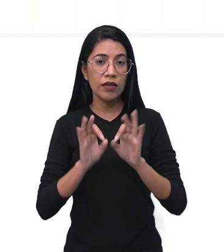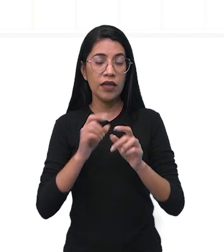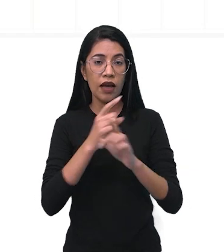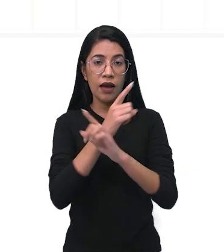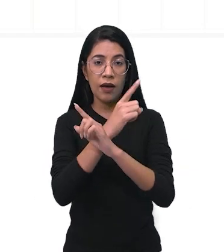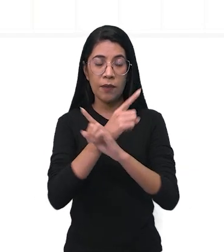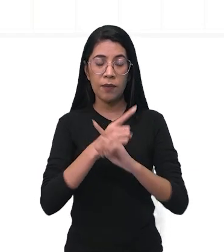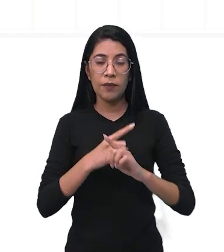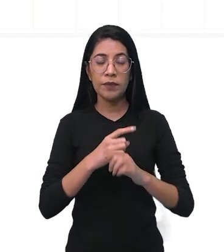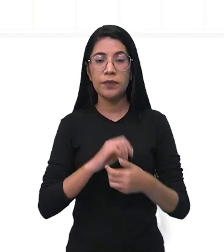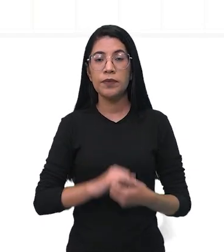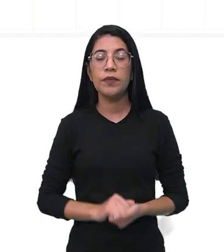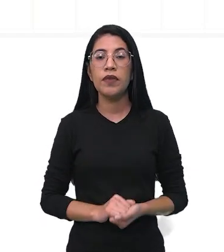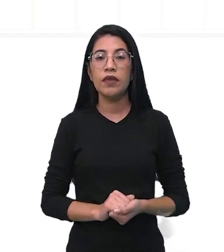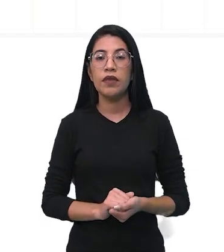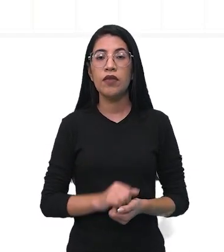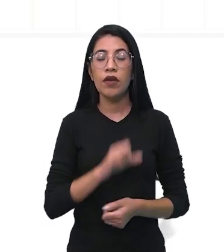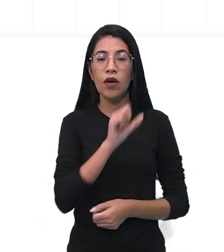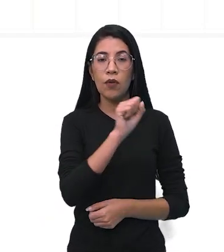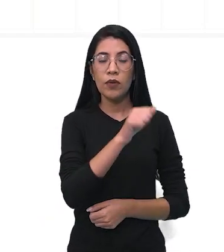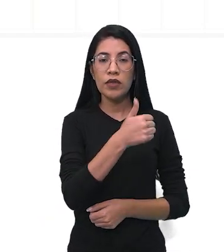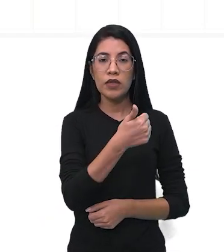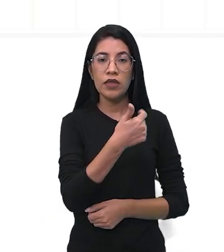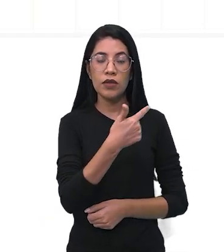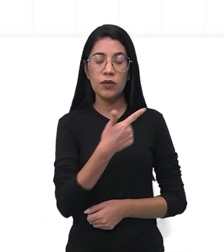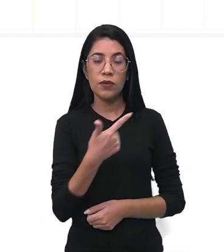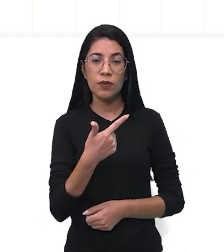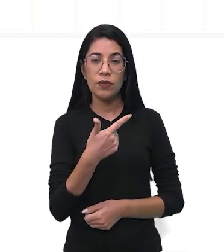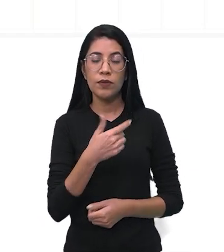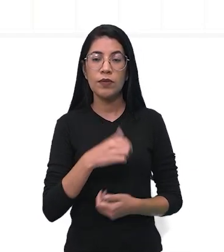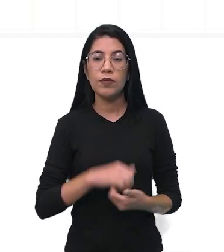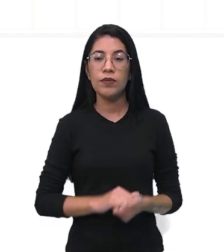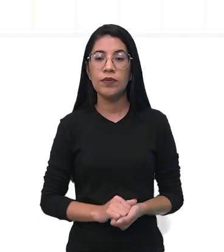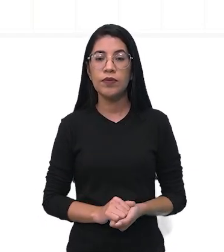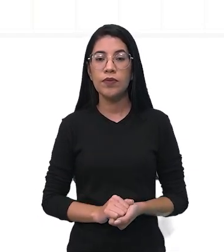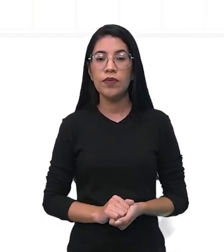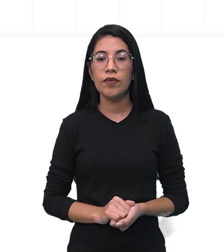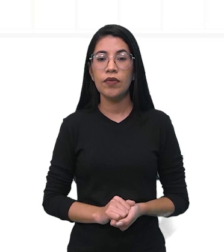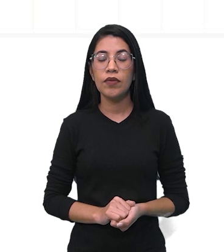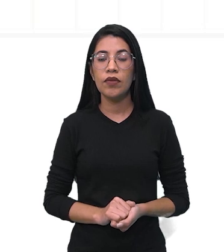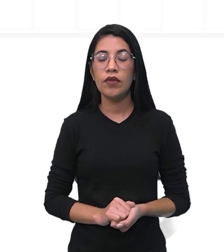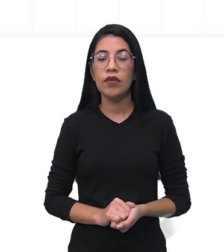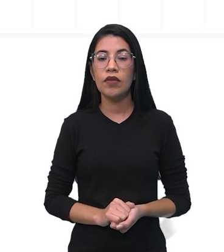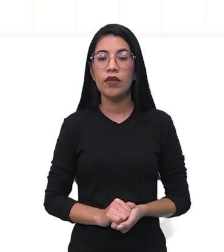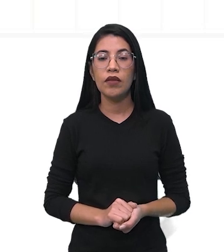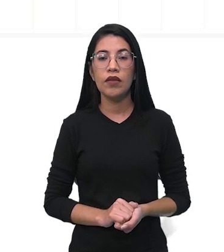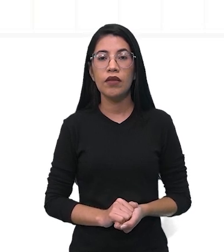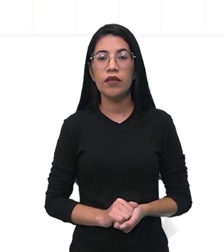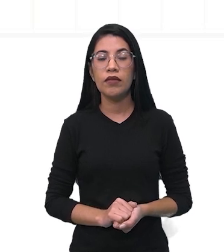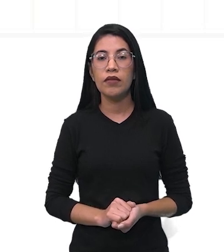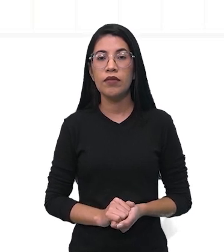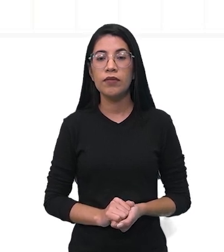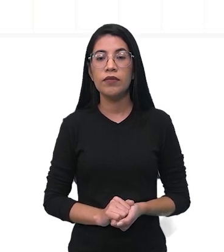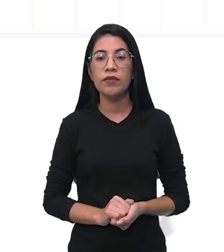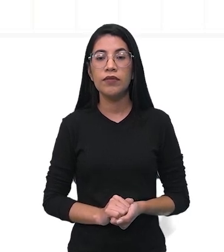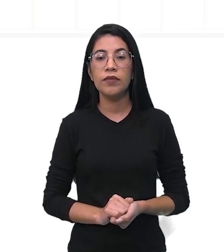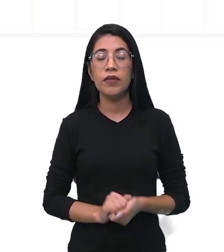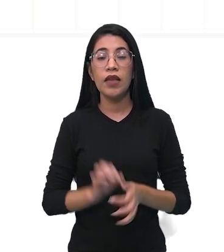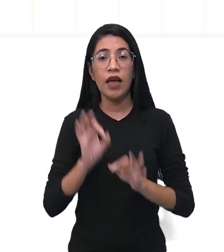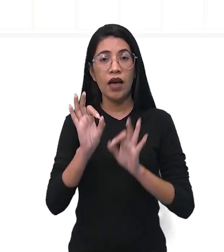vai ficar 812. Esses 812, eles correspondem